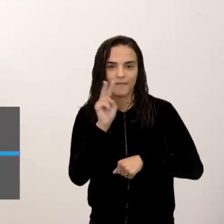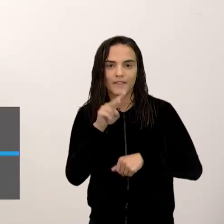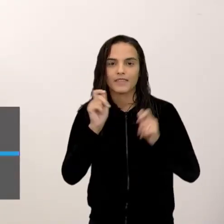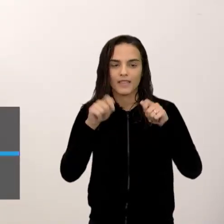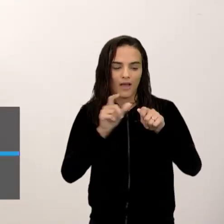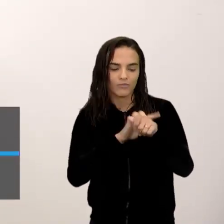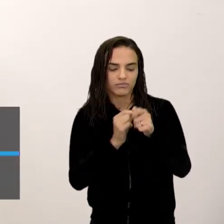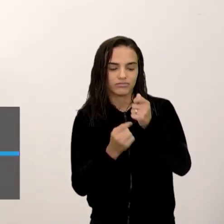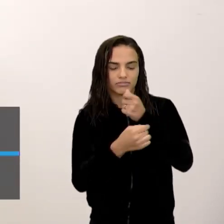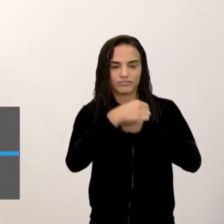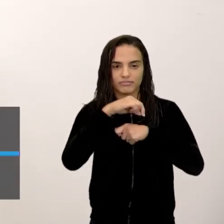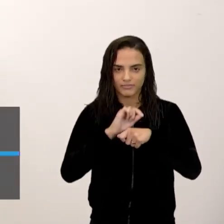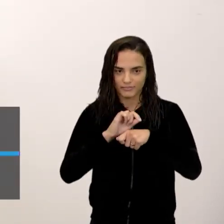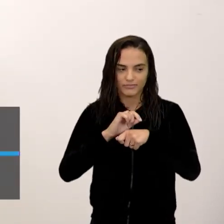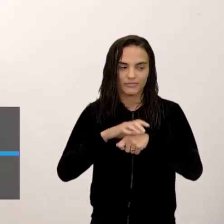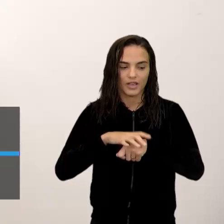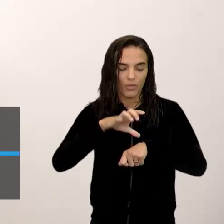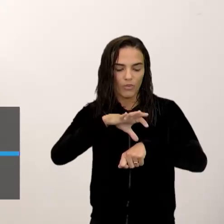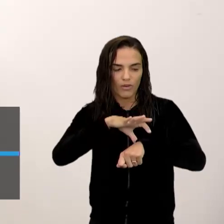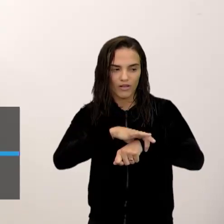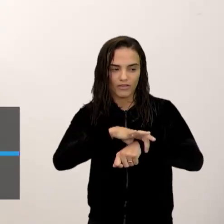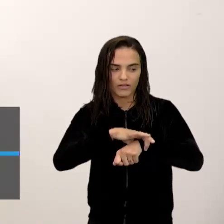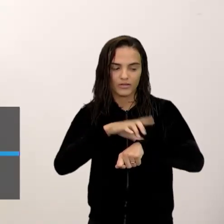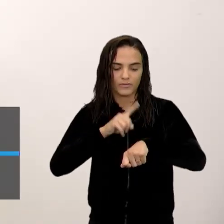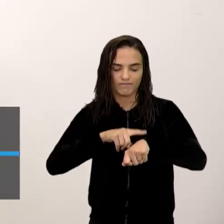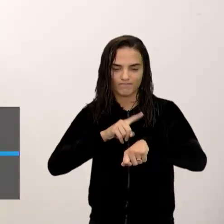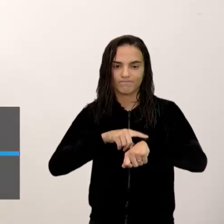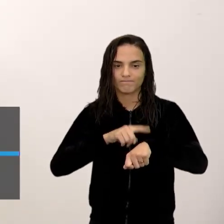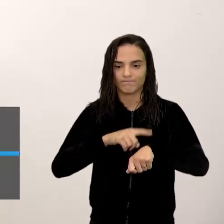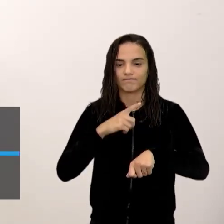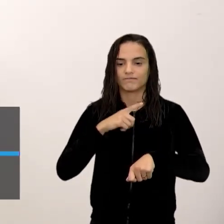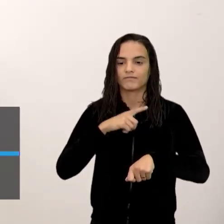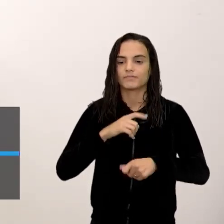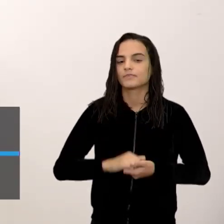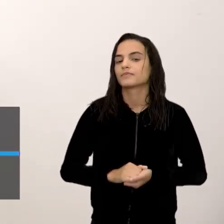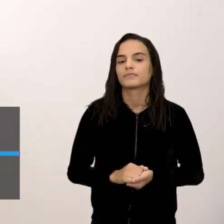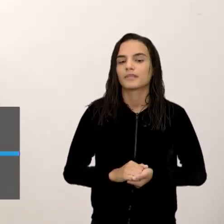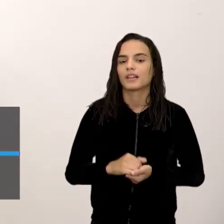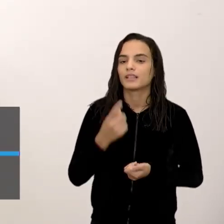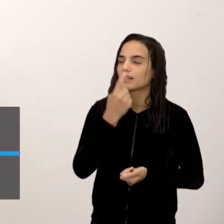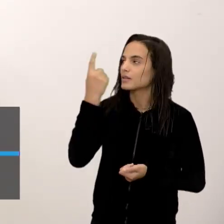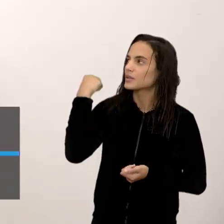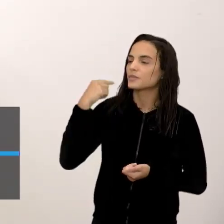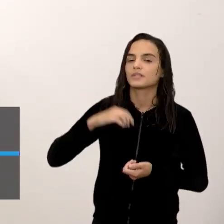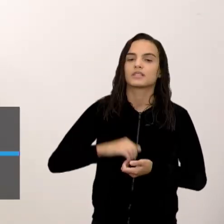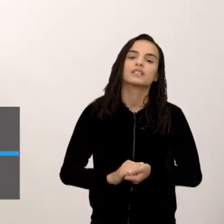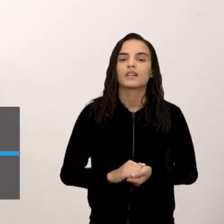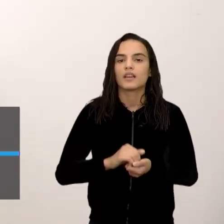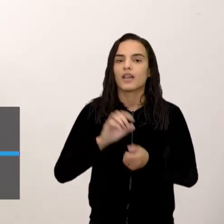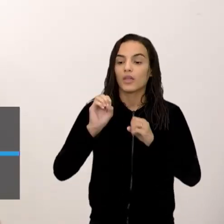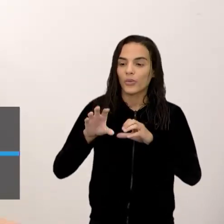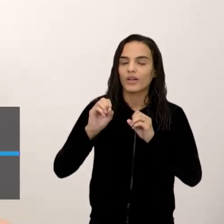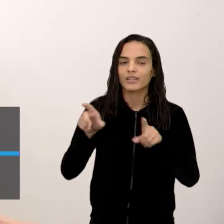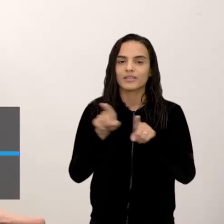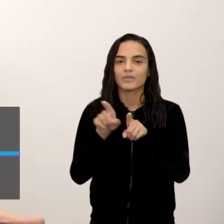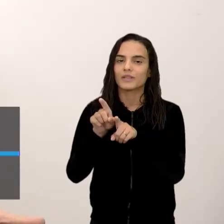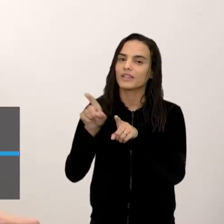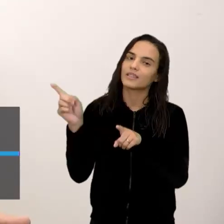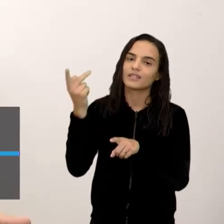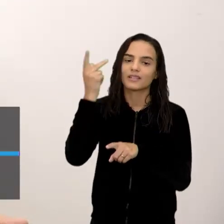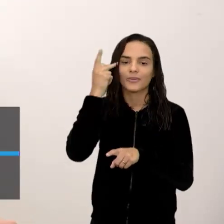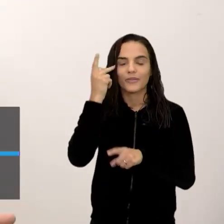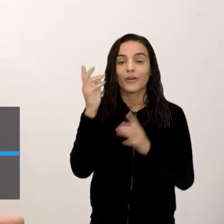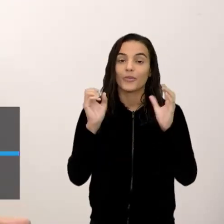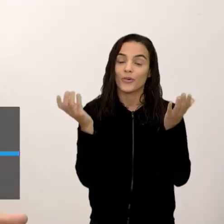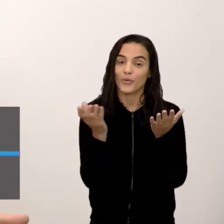pulseira e no meu braço esquerdo um relógio. Atrás de mim aparecem as palavras Educação e São Paulo. E hoje vamos receber uma